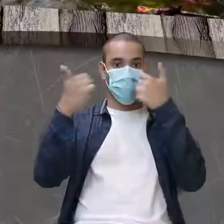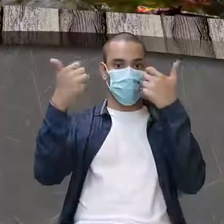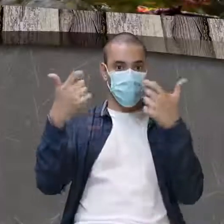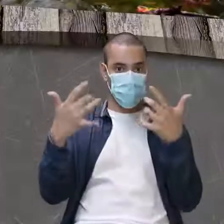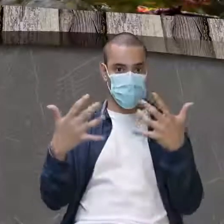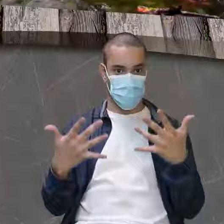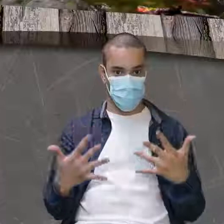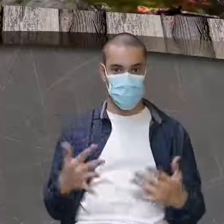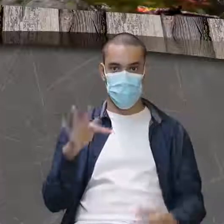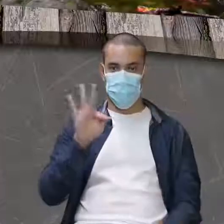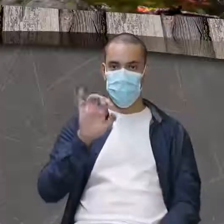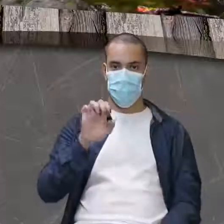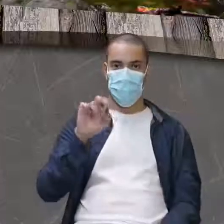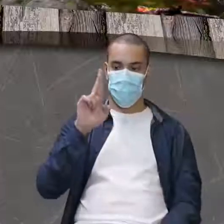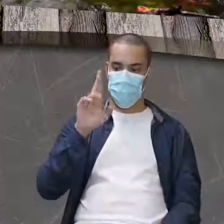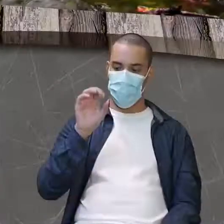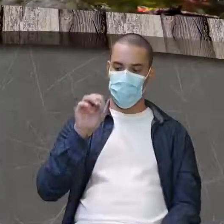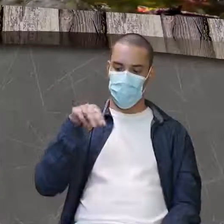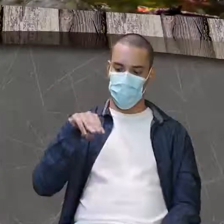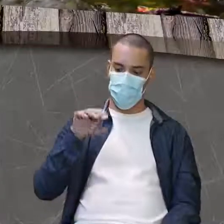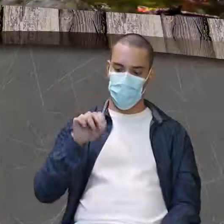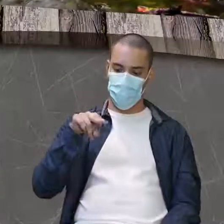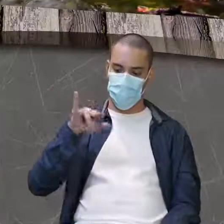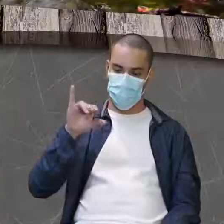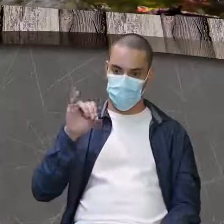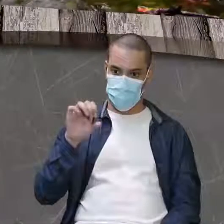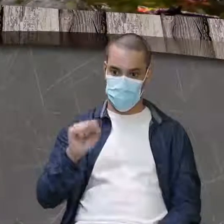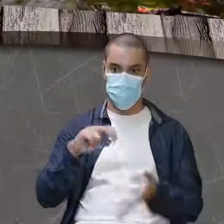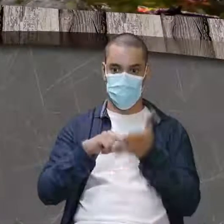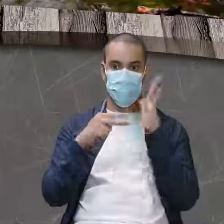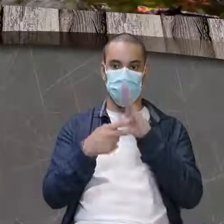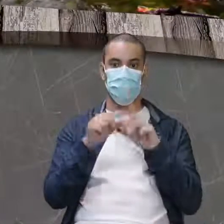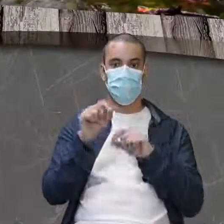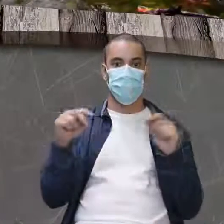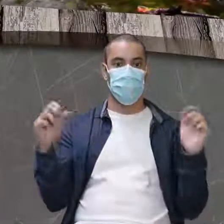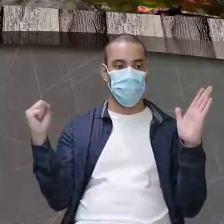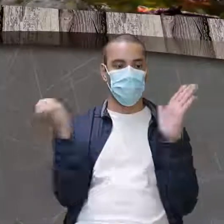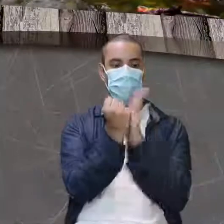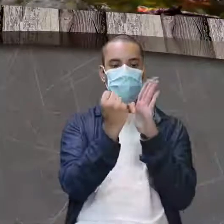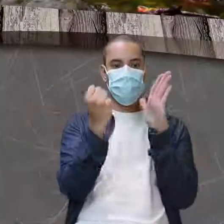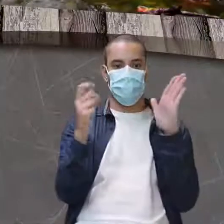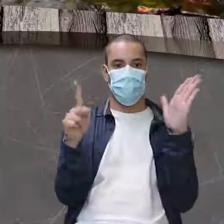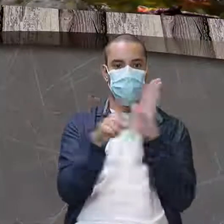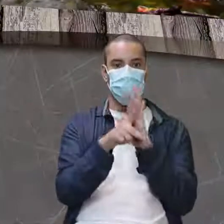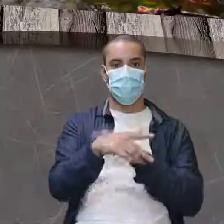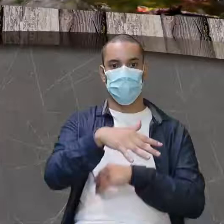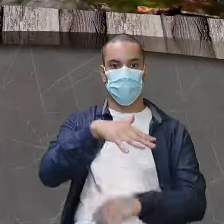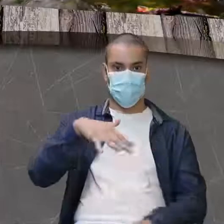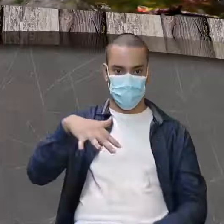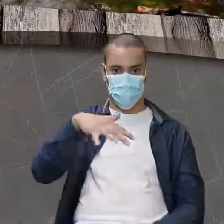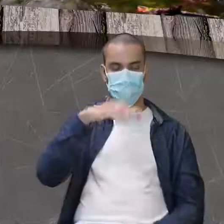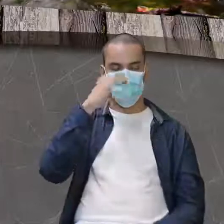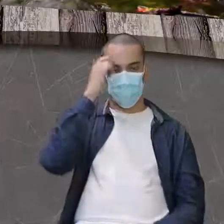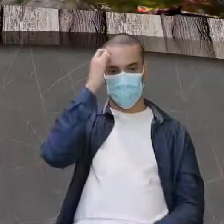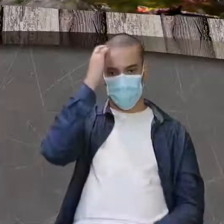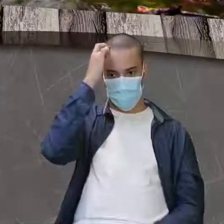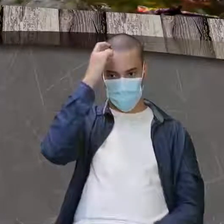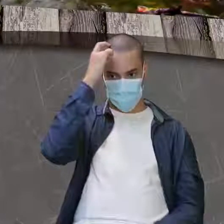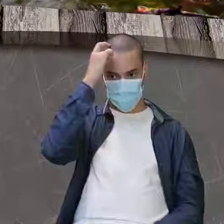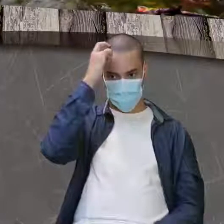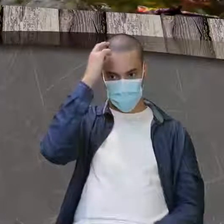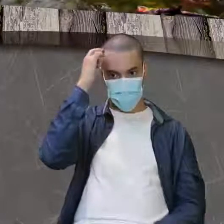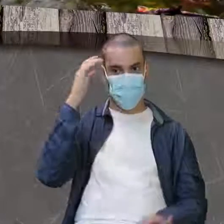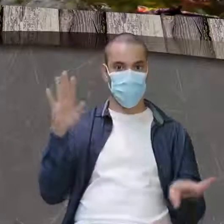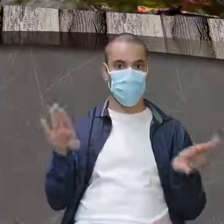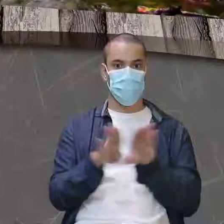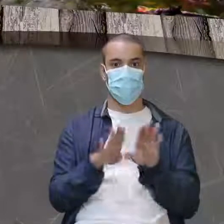de feromônios. Então, esses feromônios vão ser utilizados para demarcar territórios, também vão